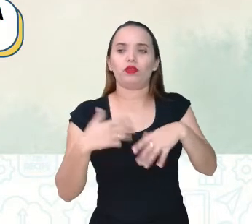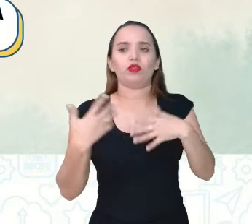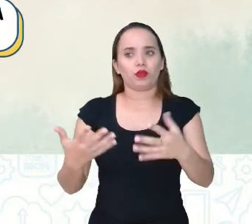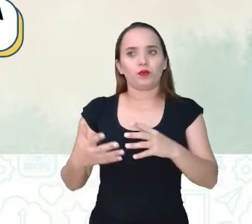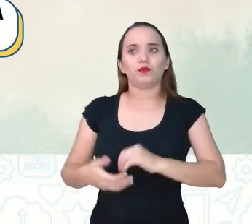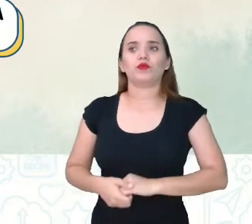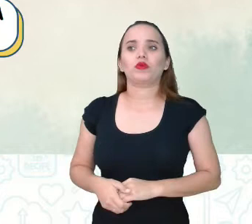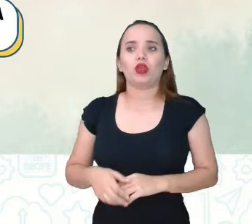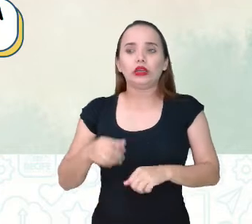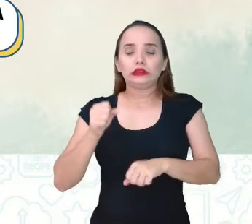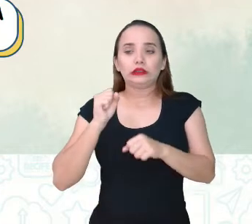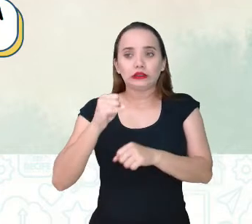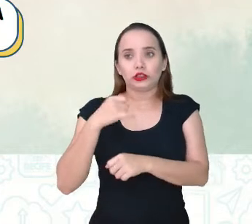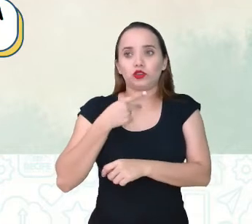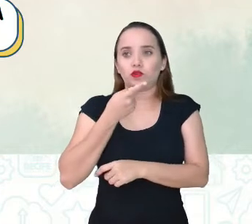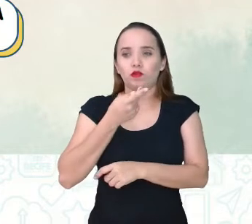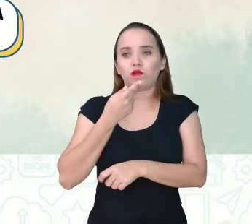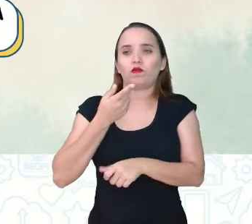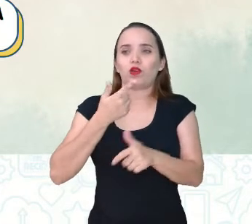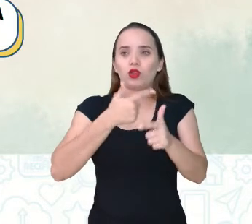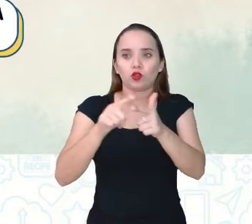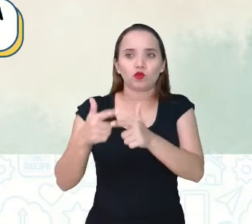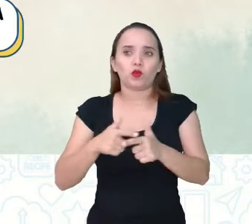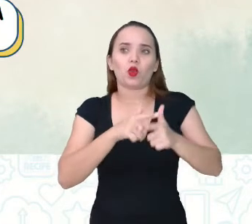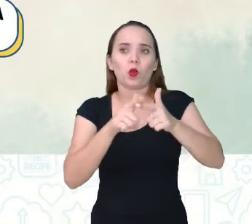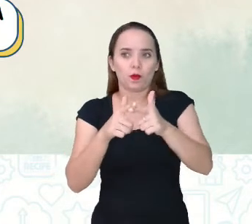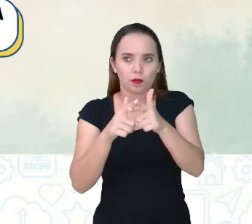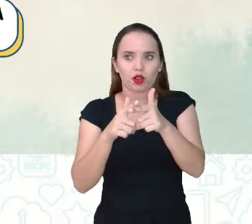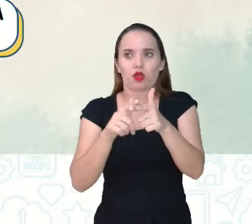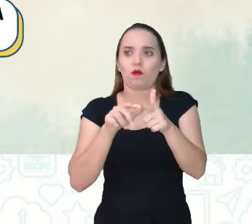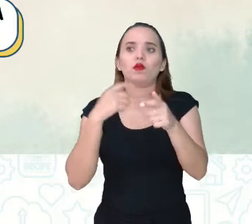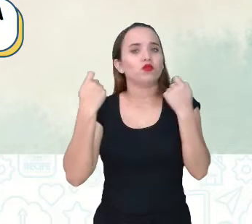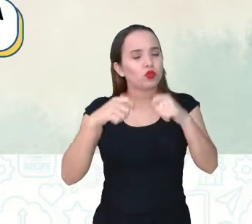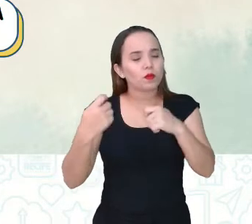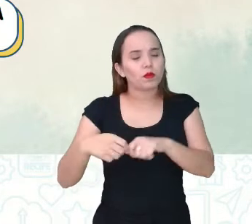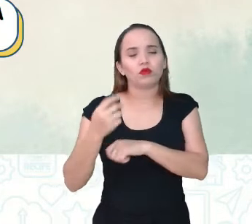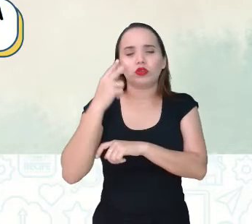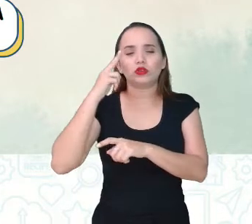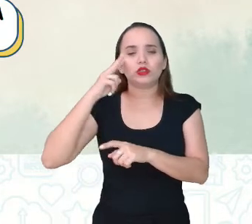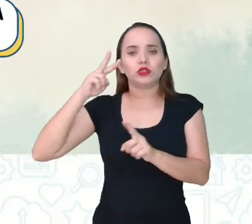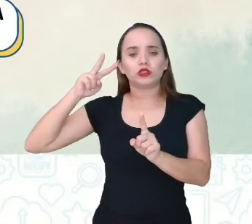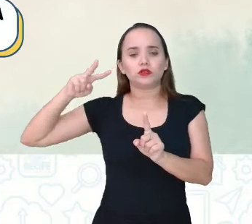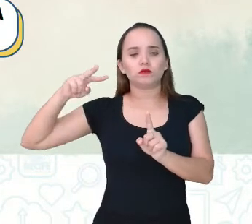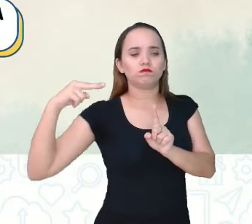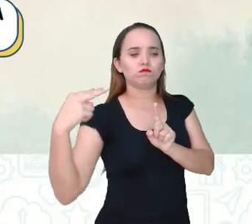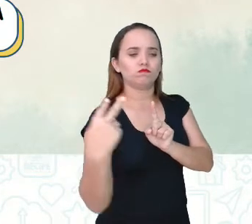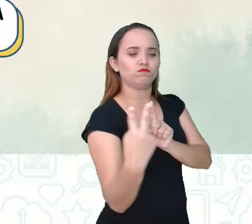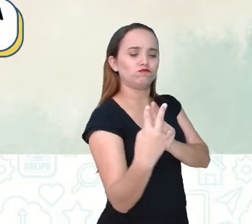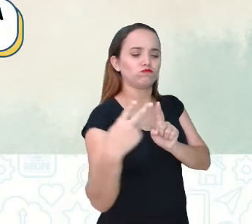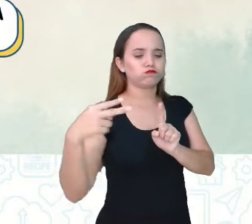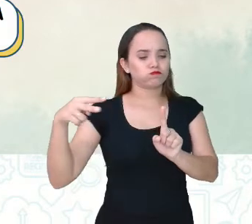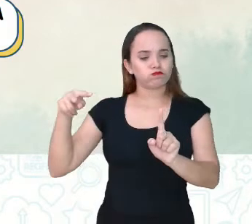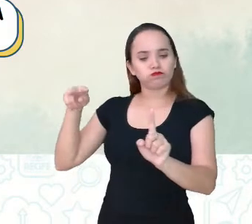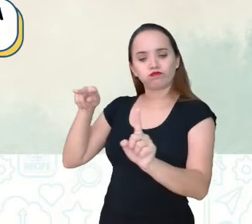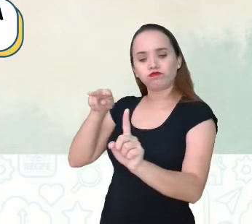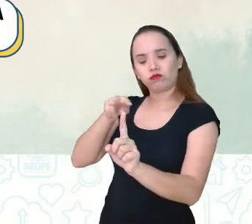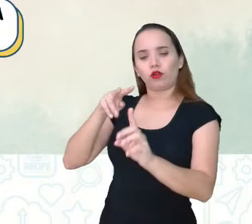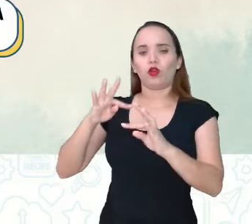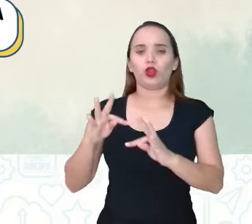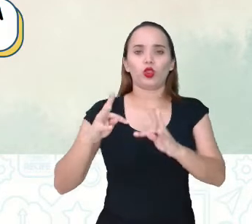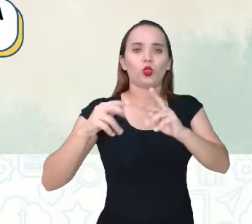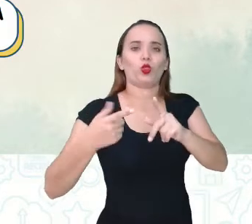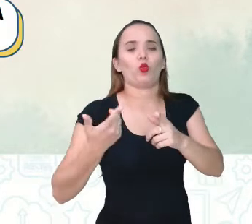pensar nesses viés, né, de inclusão, de justiça ambiental, para que a gente diminua,